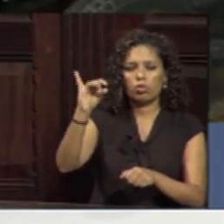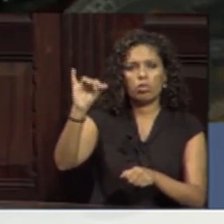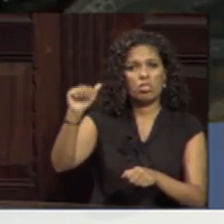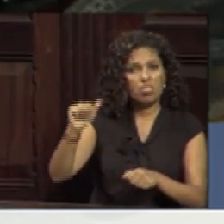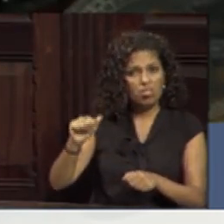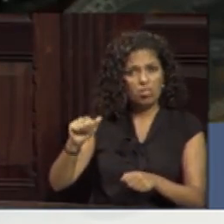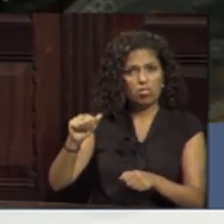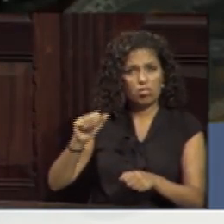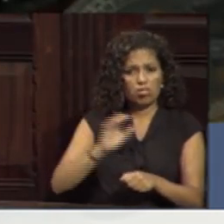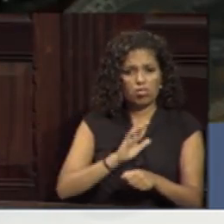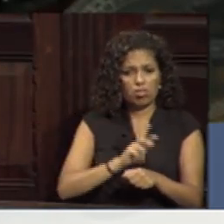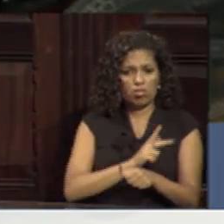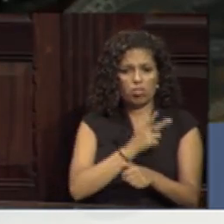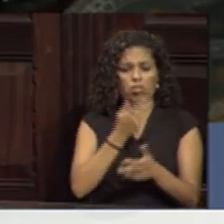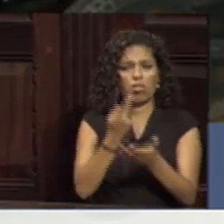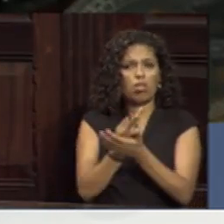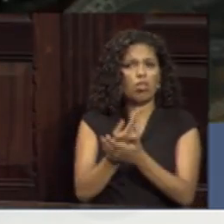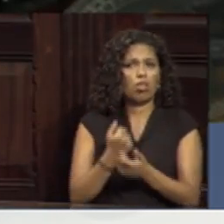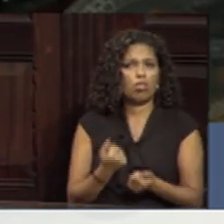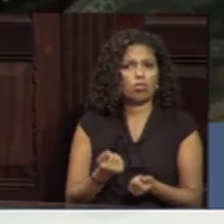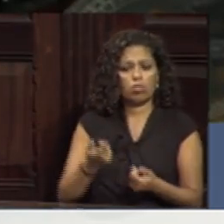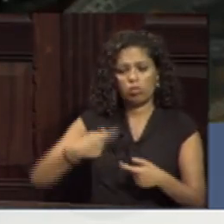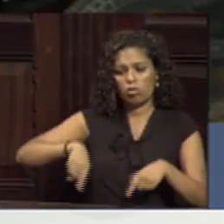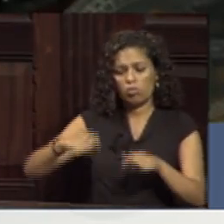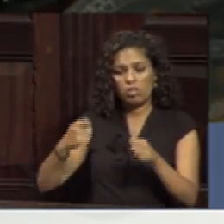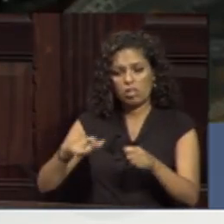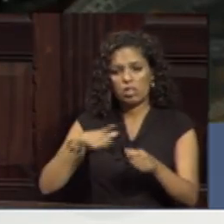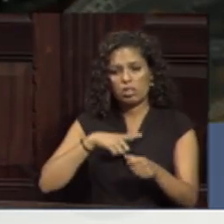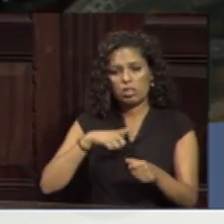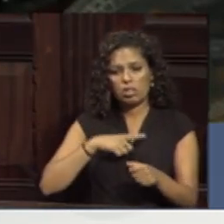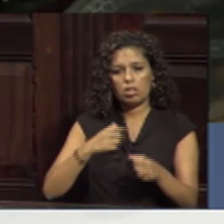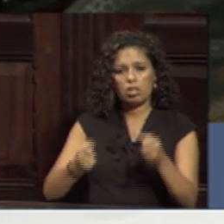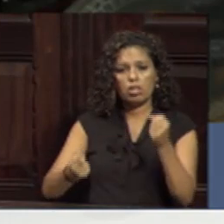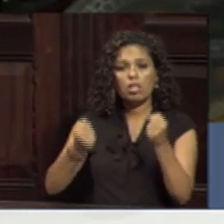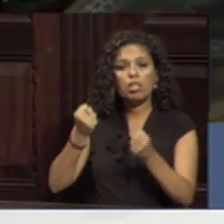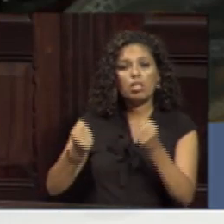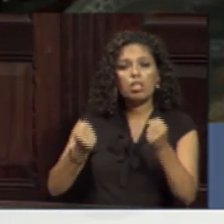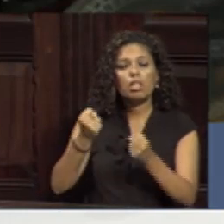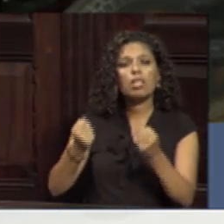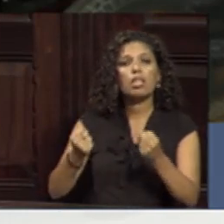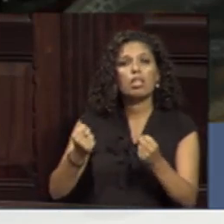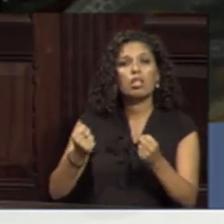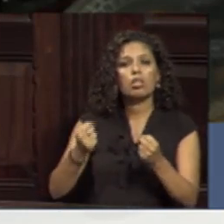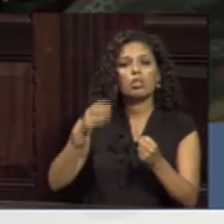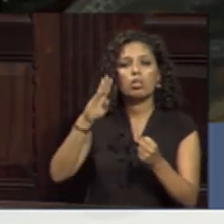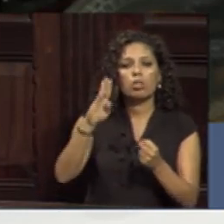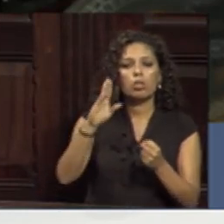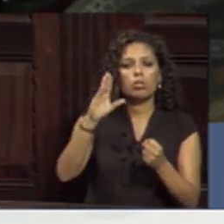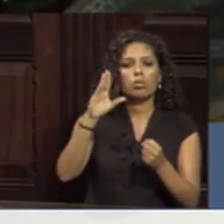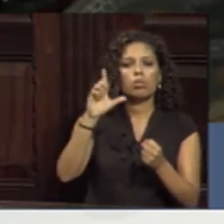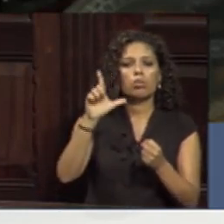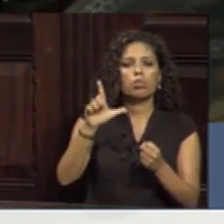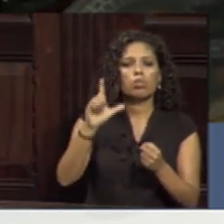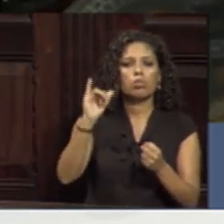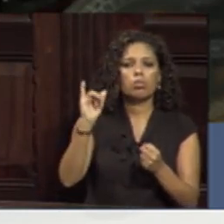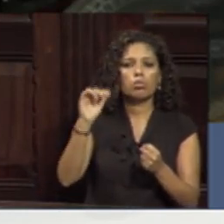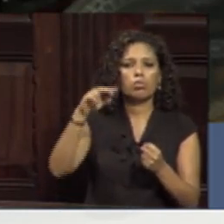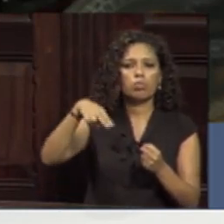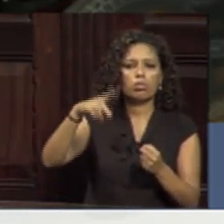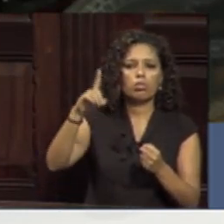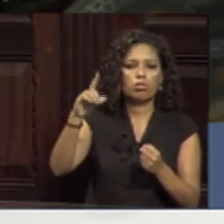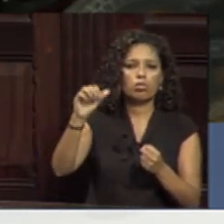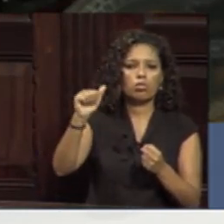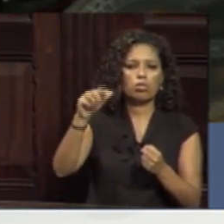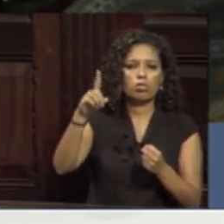sim o carro que nós tínhamos oficial e, se possível, botar um segurança dentro com o motorista, porque a nossa vida tem valor, porque nós não